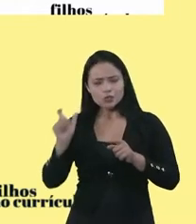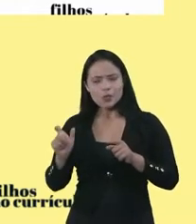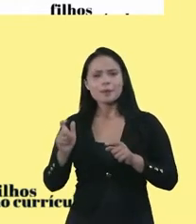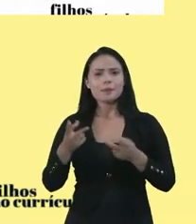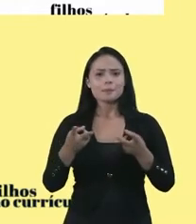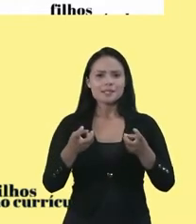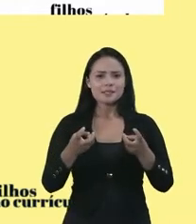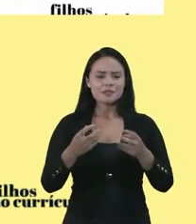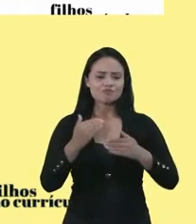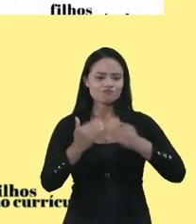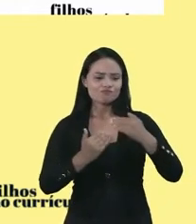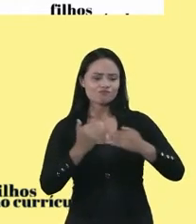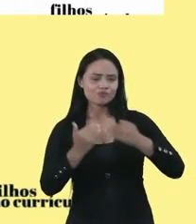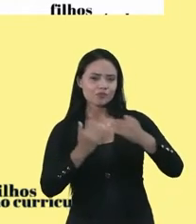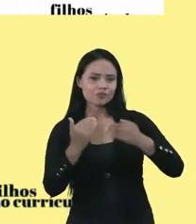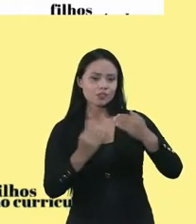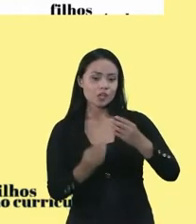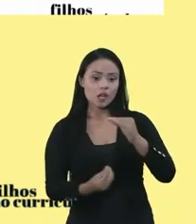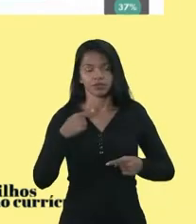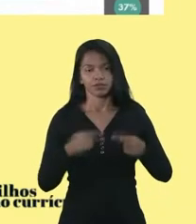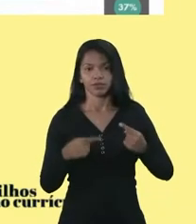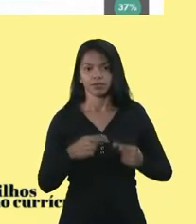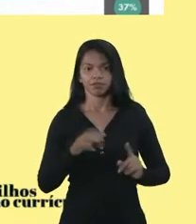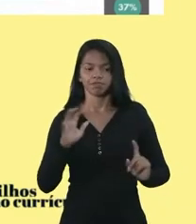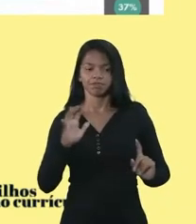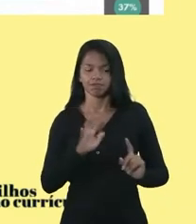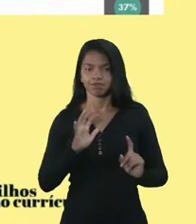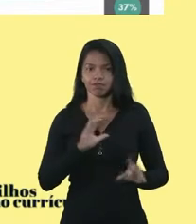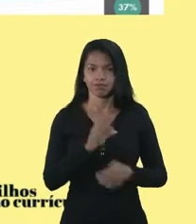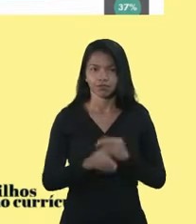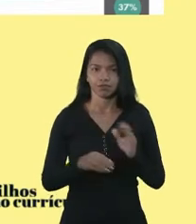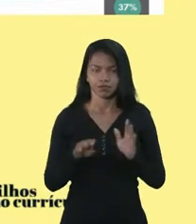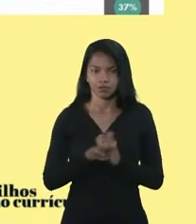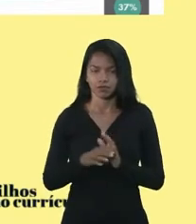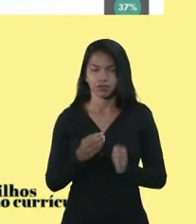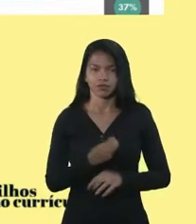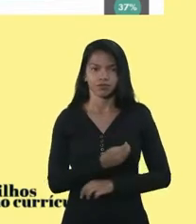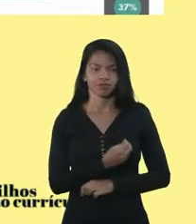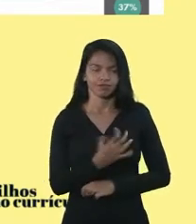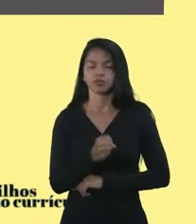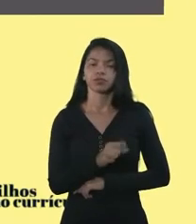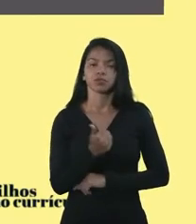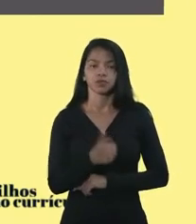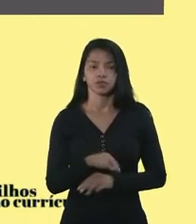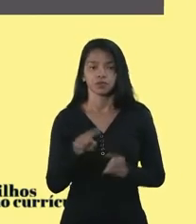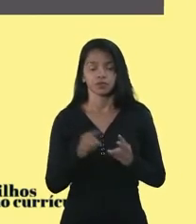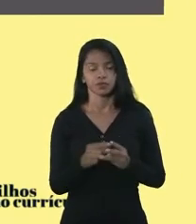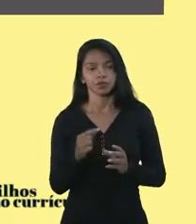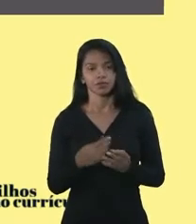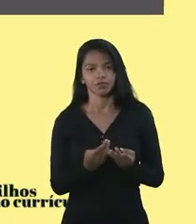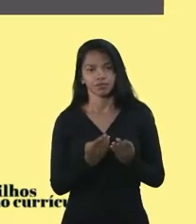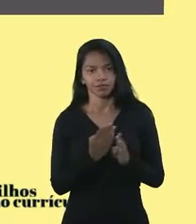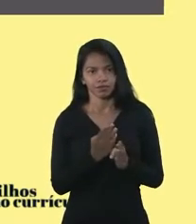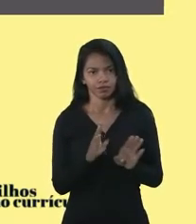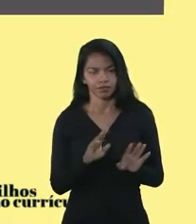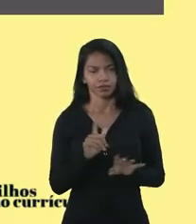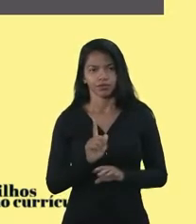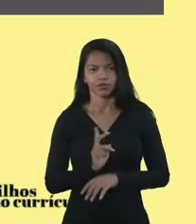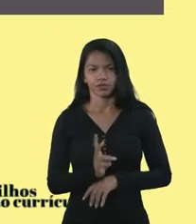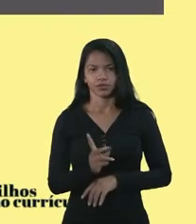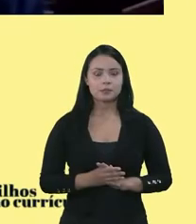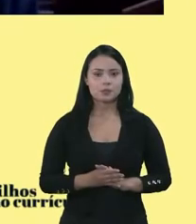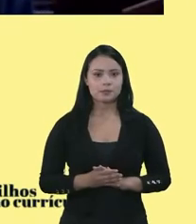à rotina de convivência entre mães e pais e o impacto na questão da paridade de gênero e na participação feminina no